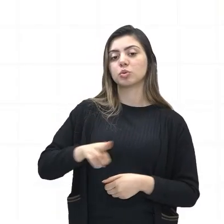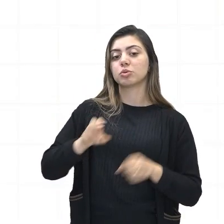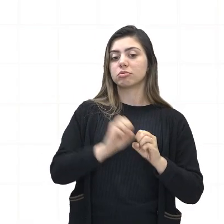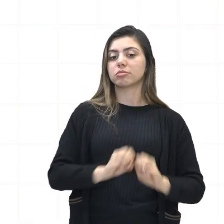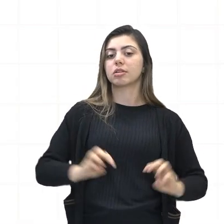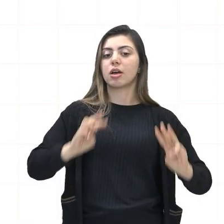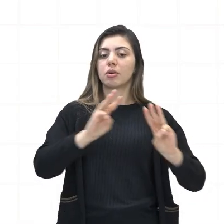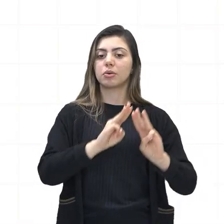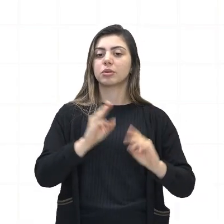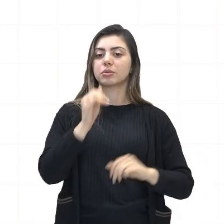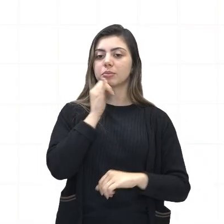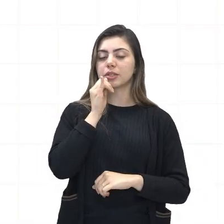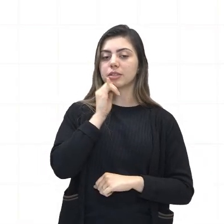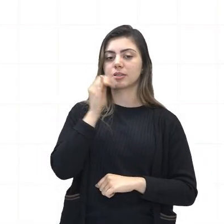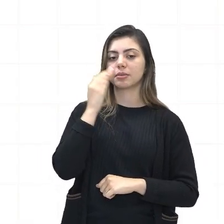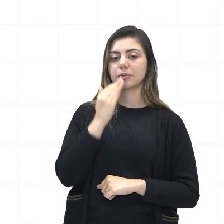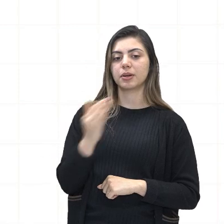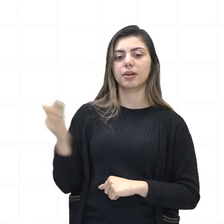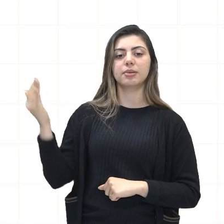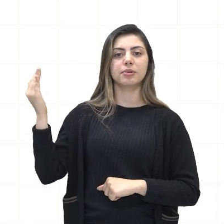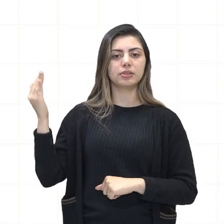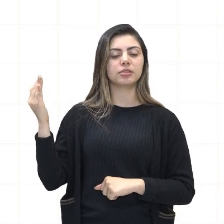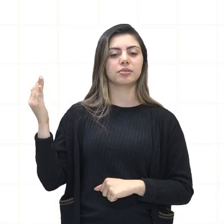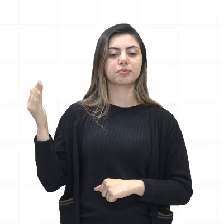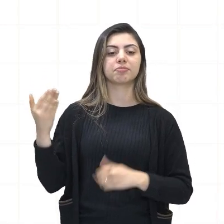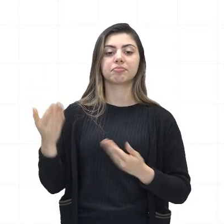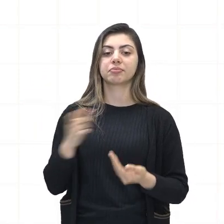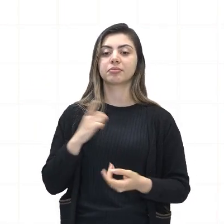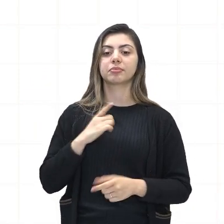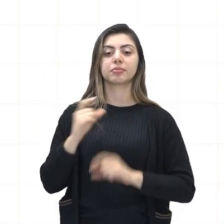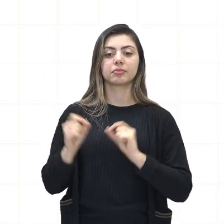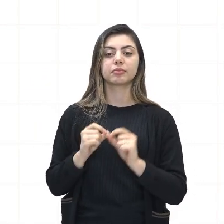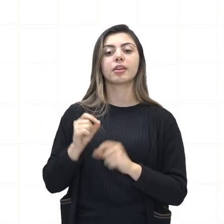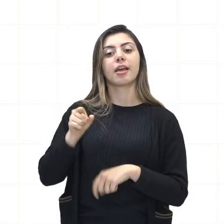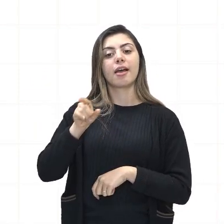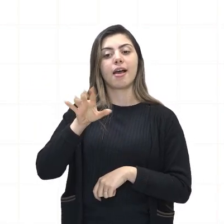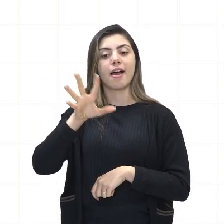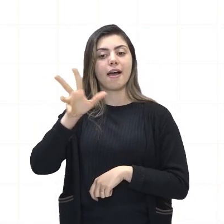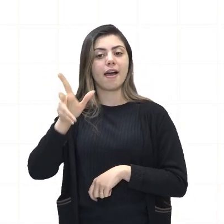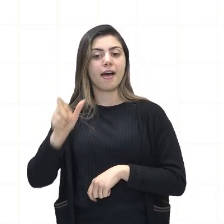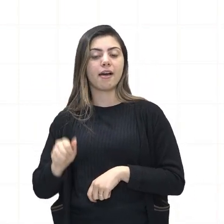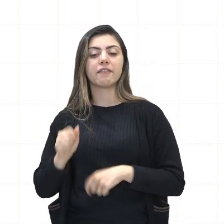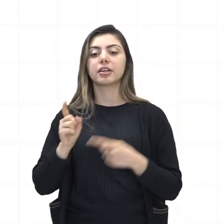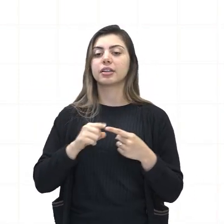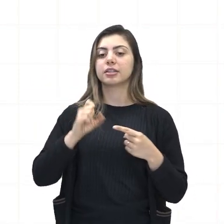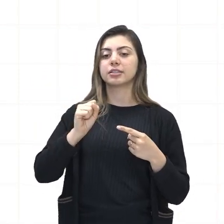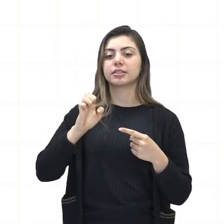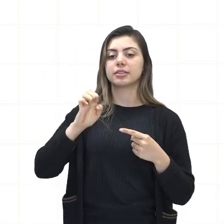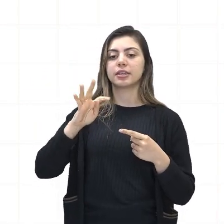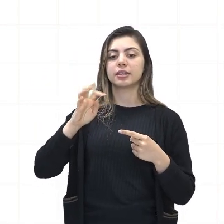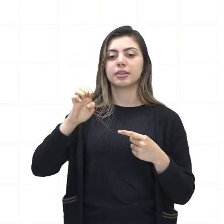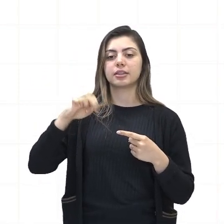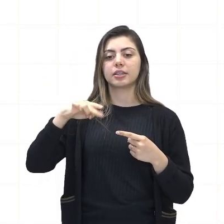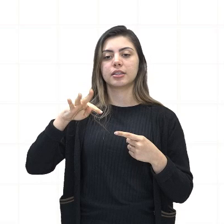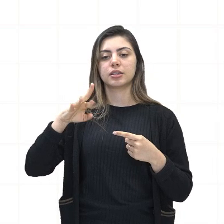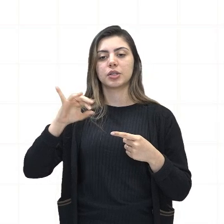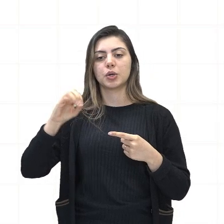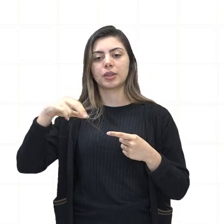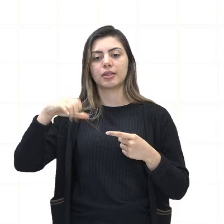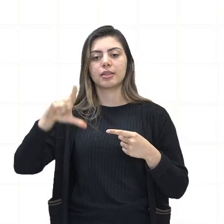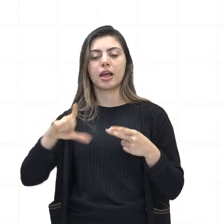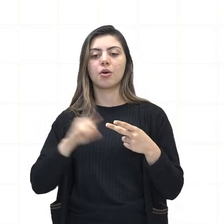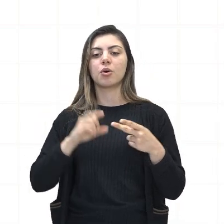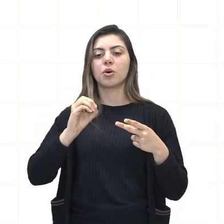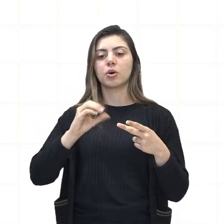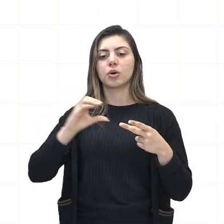que é essa aí que a gente vai ver na tela, ó. África Setentrional, África Ocidental, África Central, África Oriental e